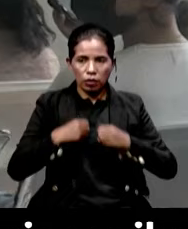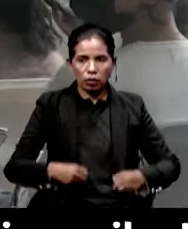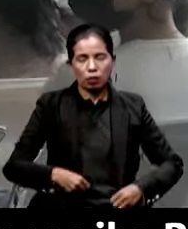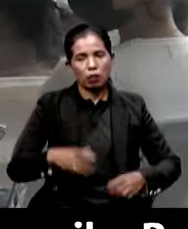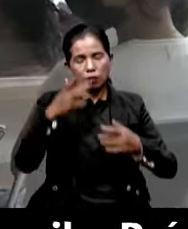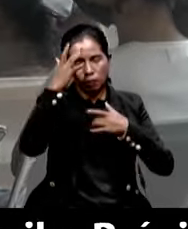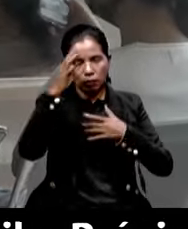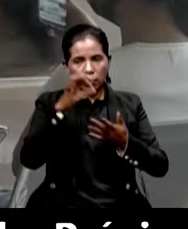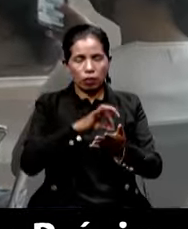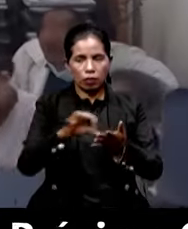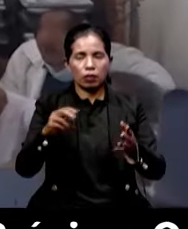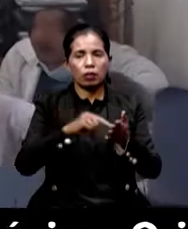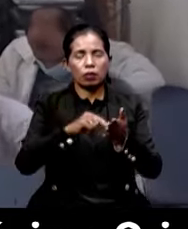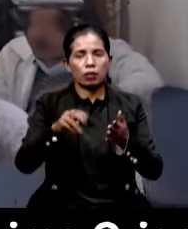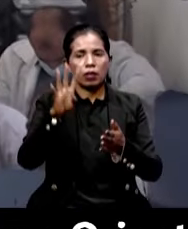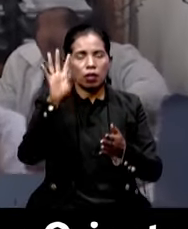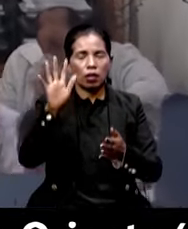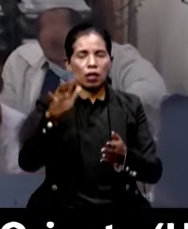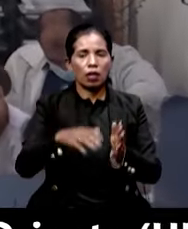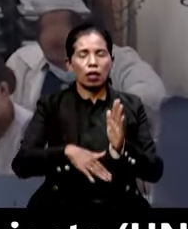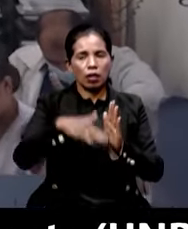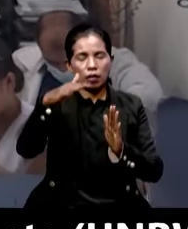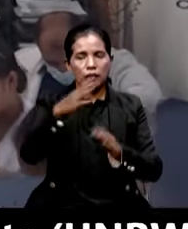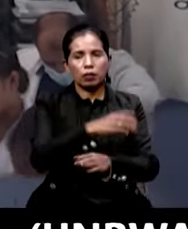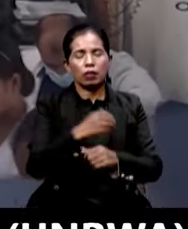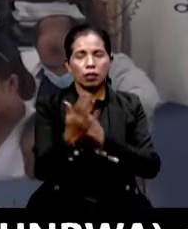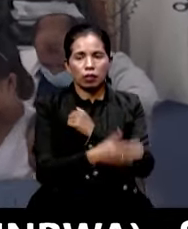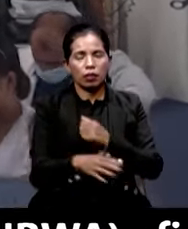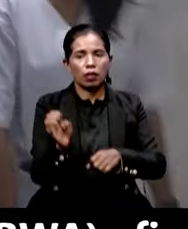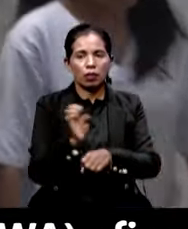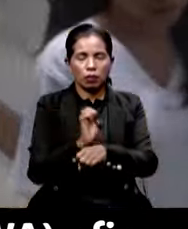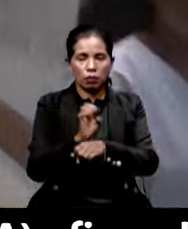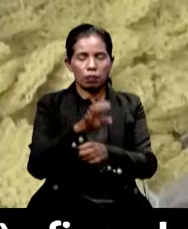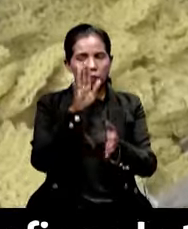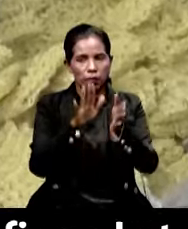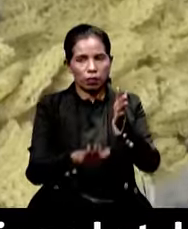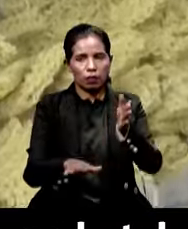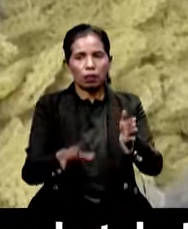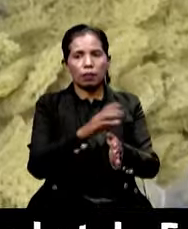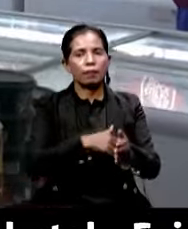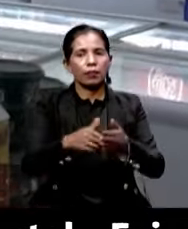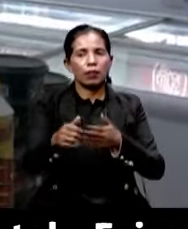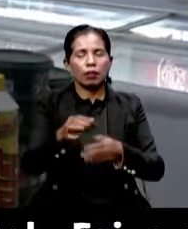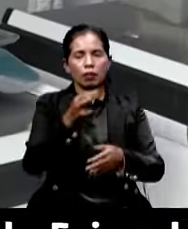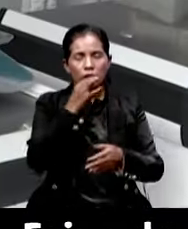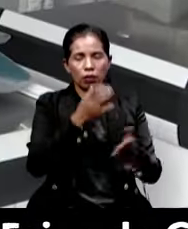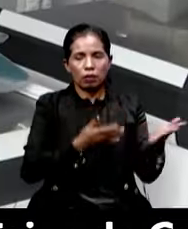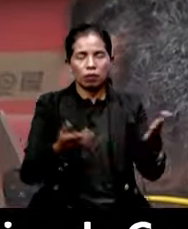struk resiste numero asliu e ana saun sira o rendimento economia ne bekik, no depende liu bahan